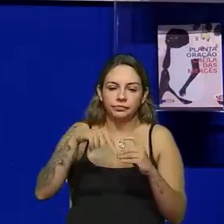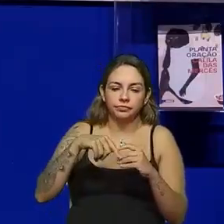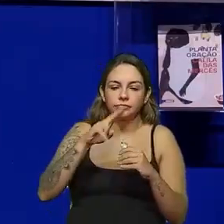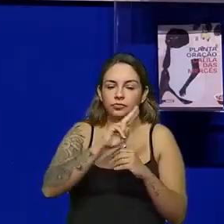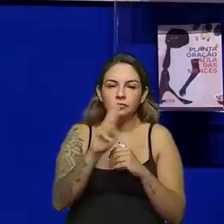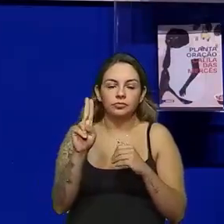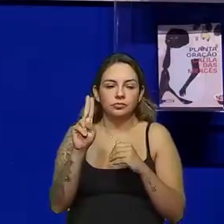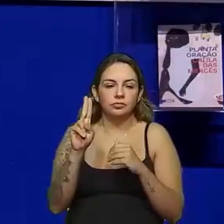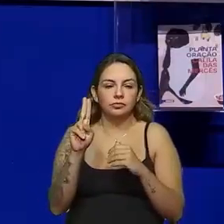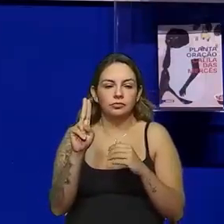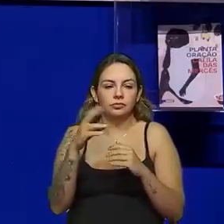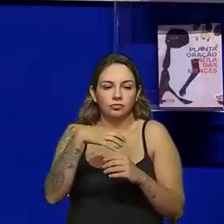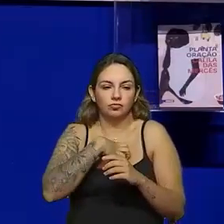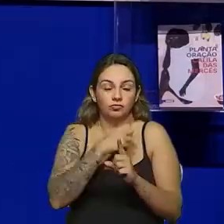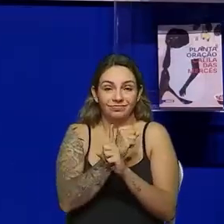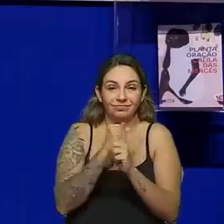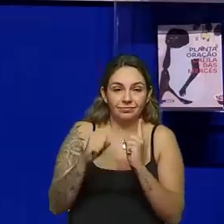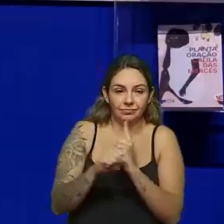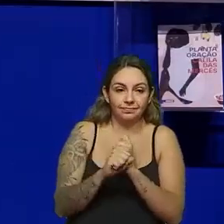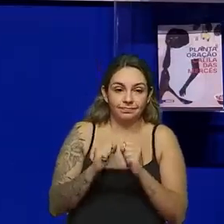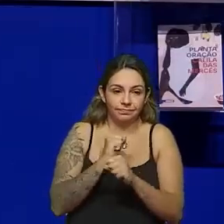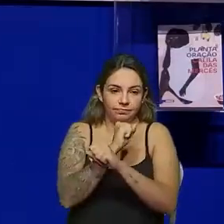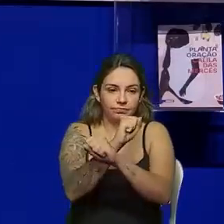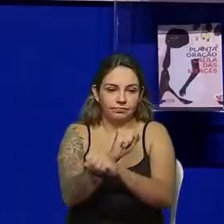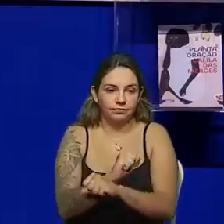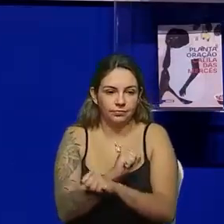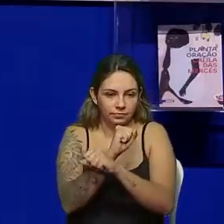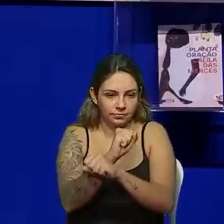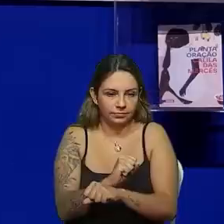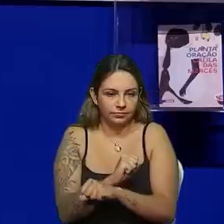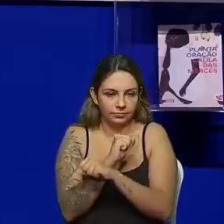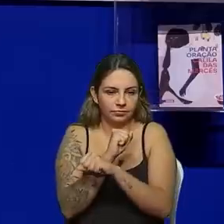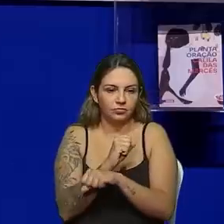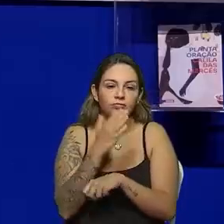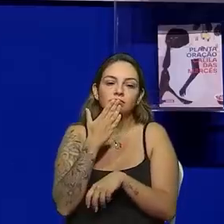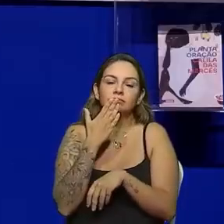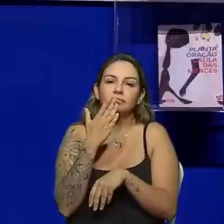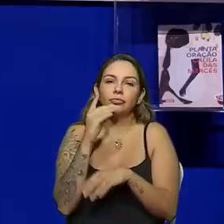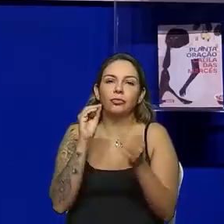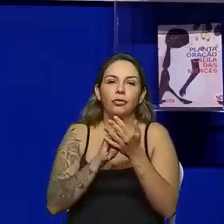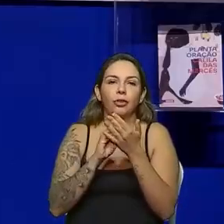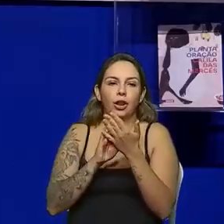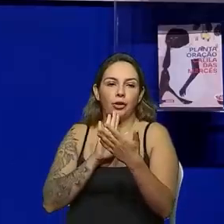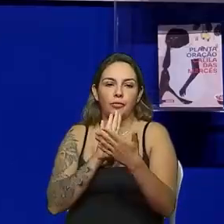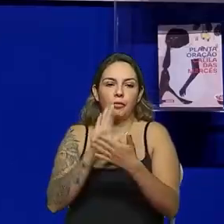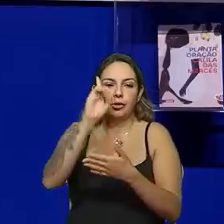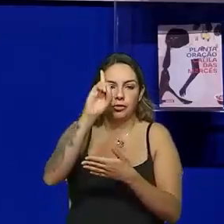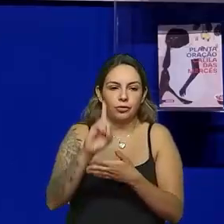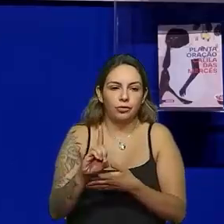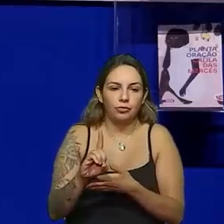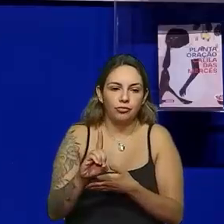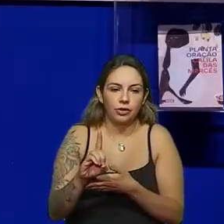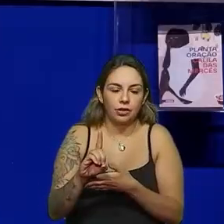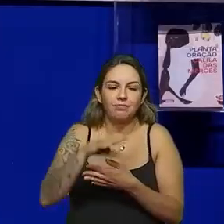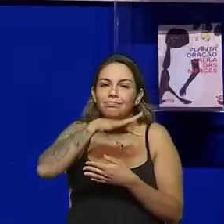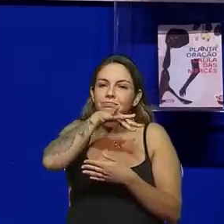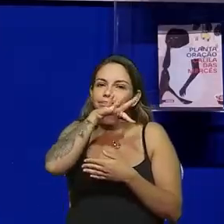genialmente chama de forma social escravista, ela é muito mal enfrentada pelo direito, e o